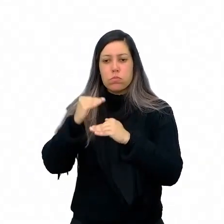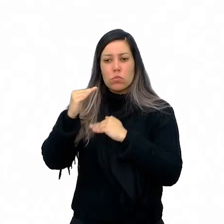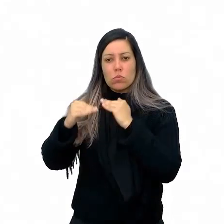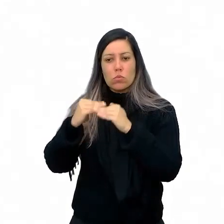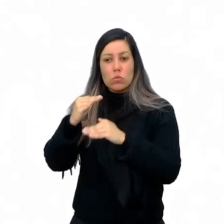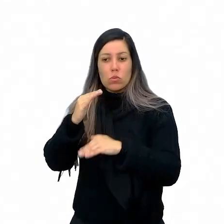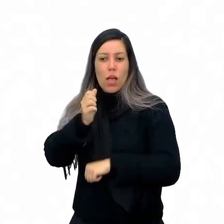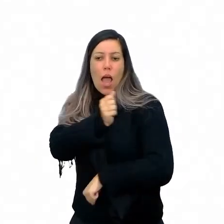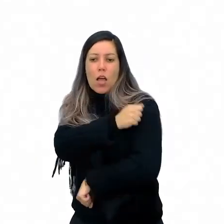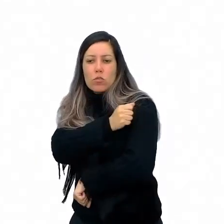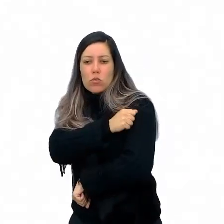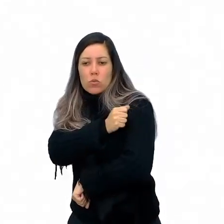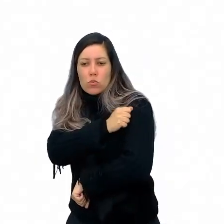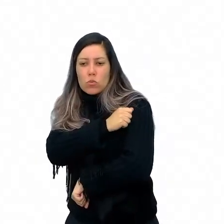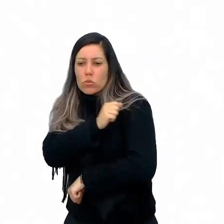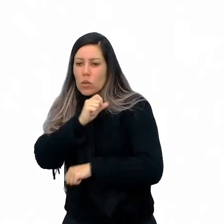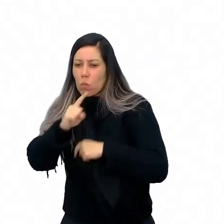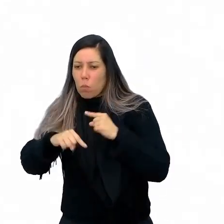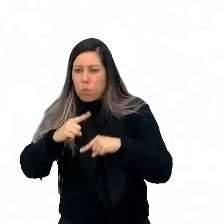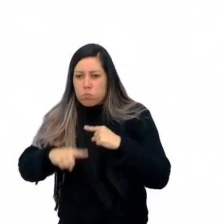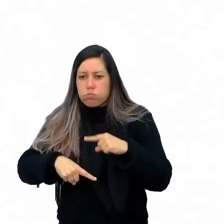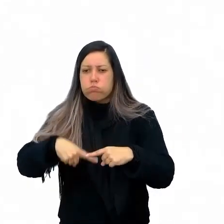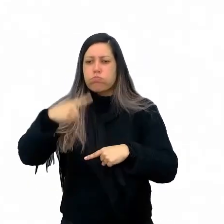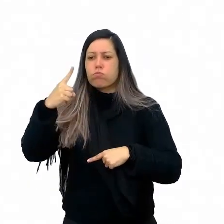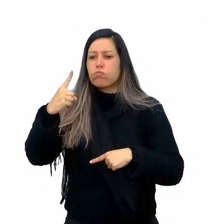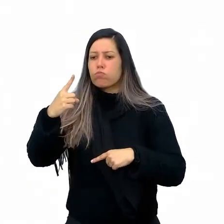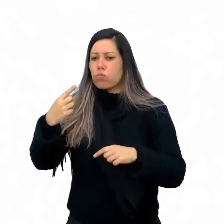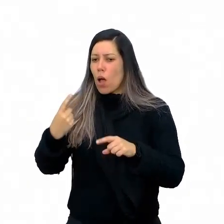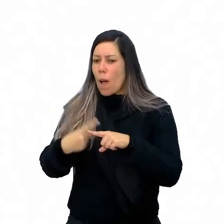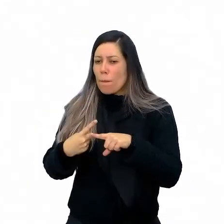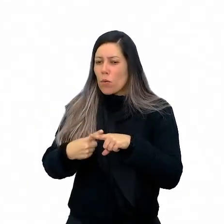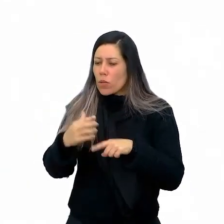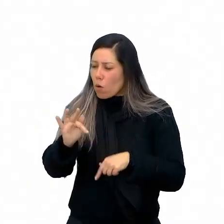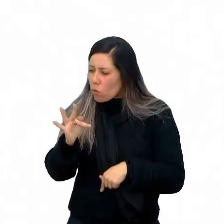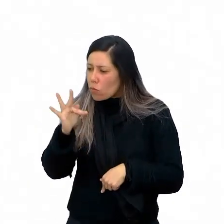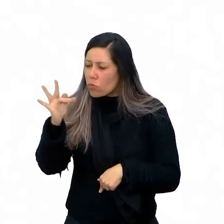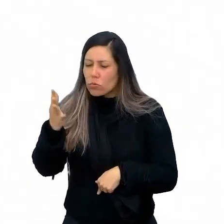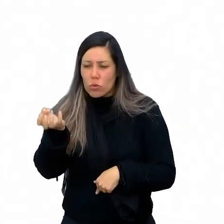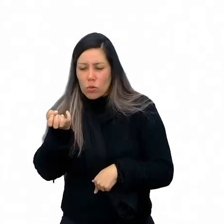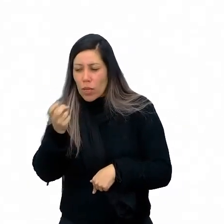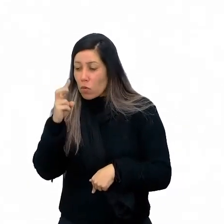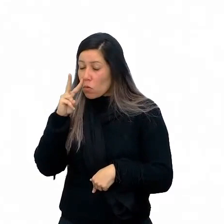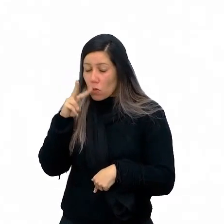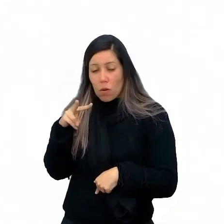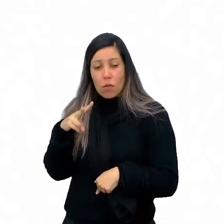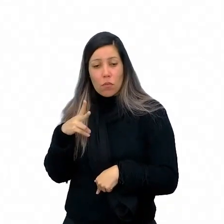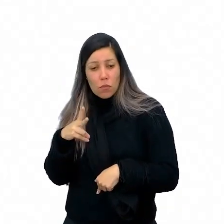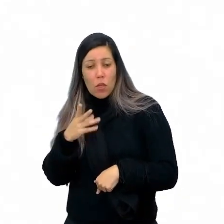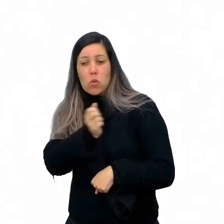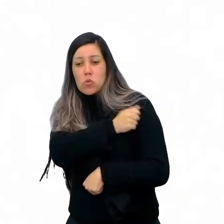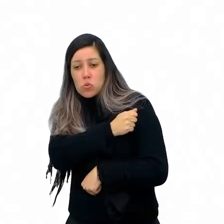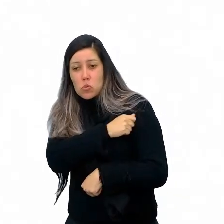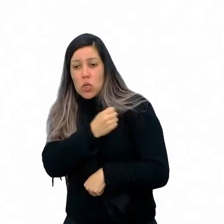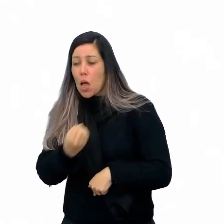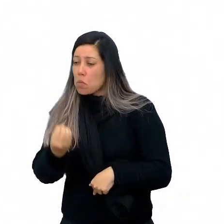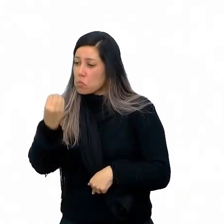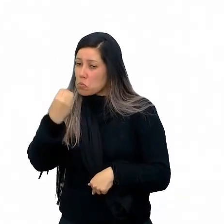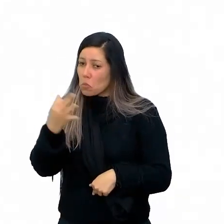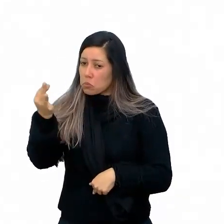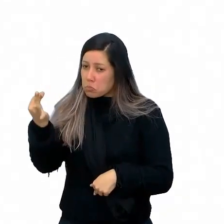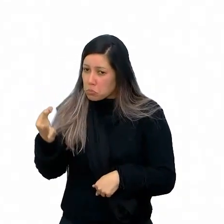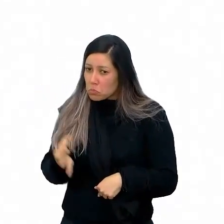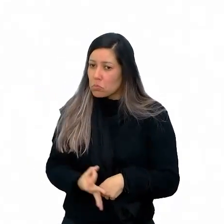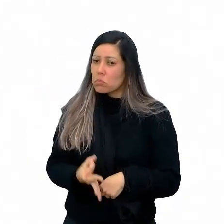de forma que eles se tornem bons resolvedores de problemas, e isso fundamentalmente é real,